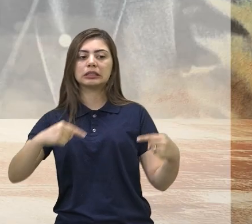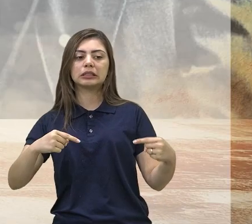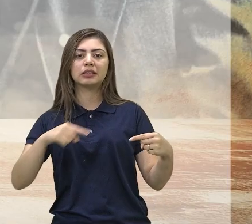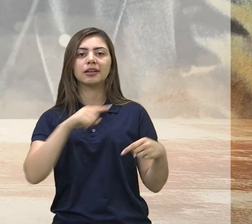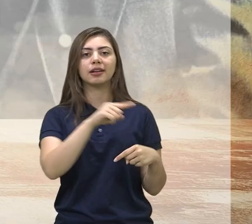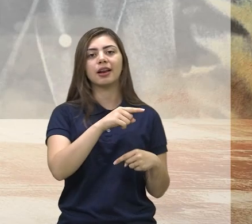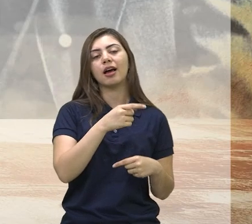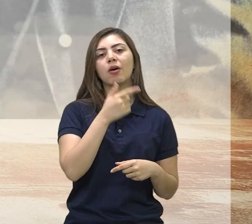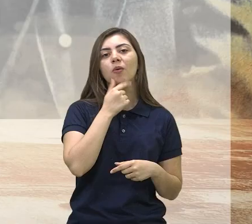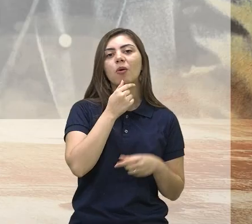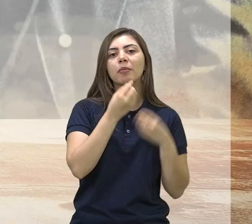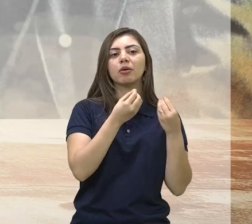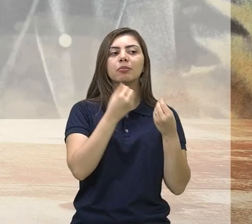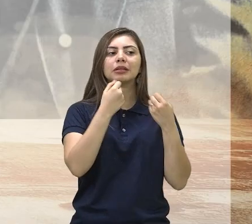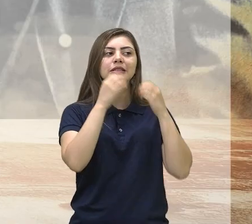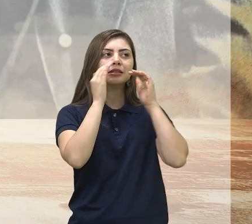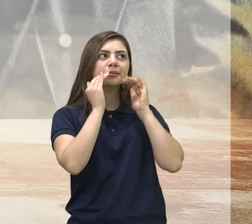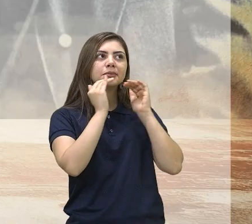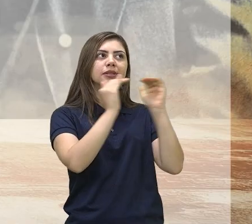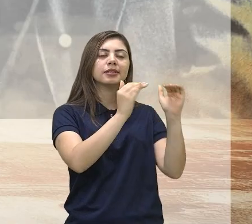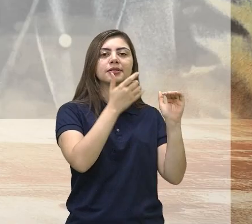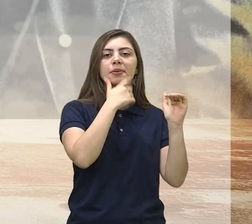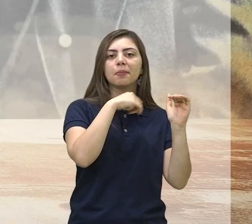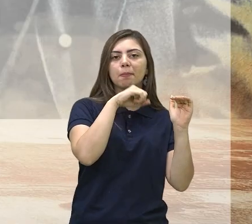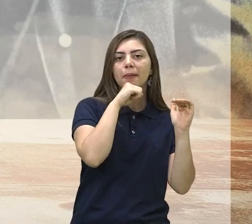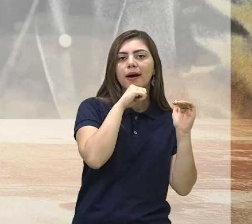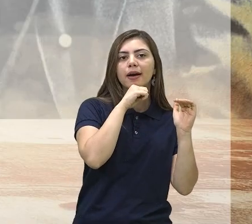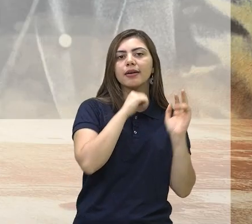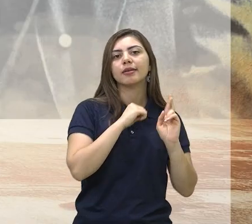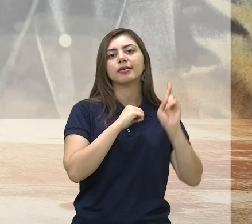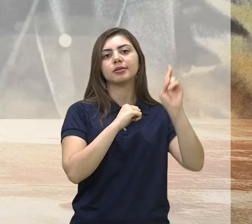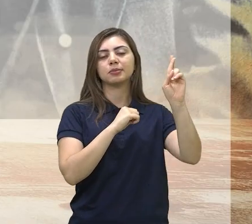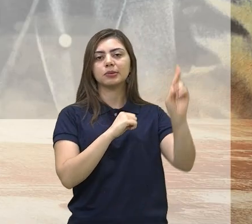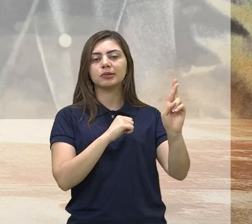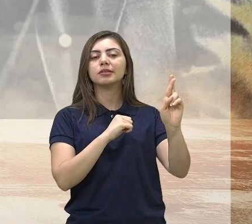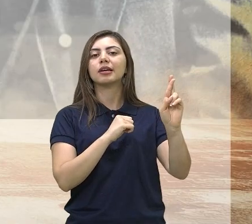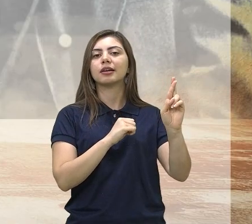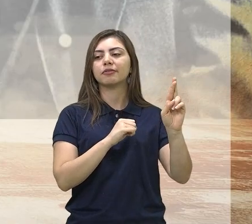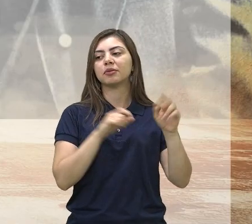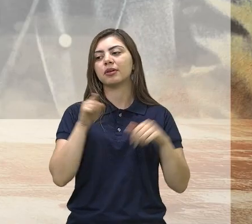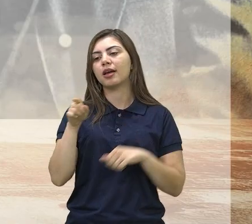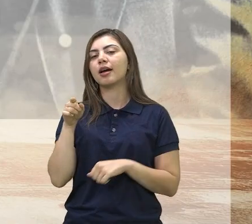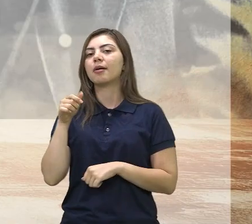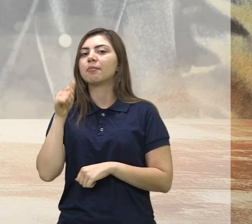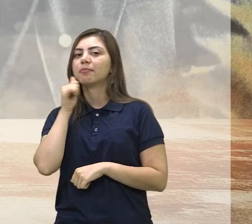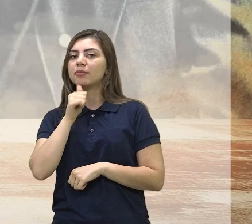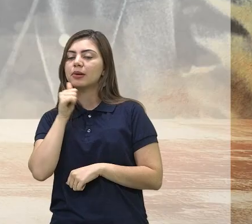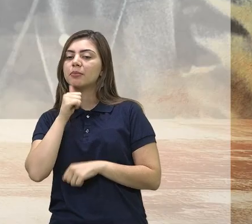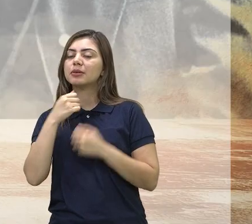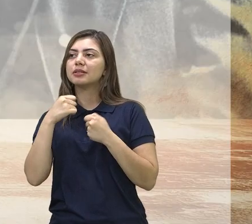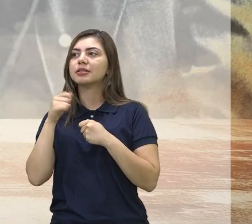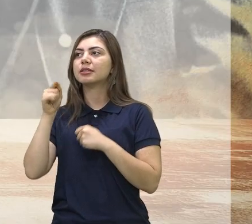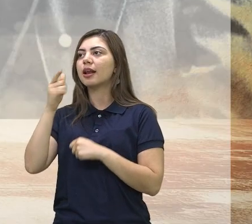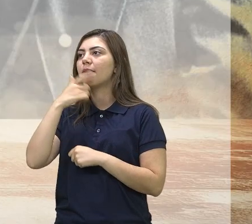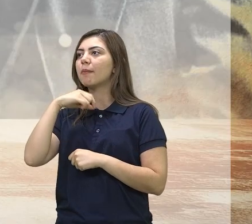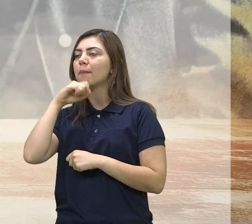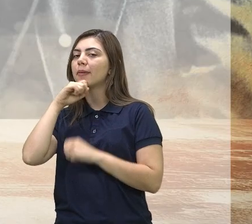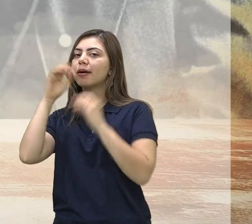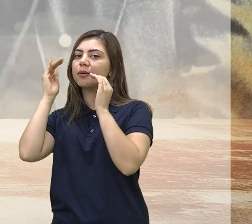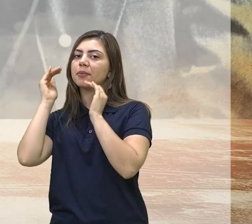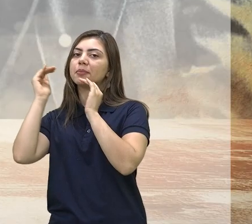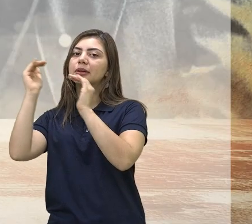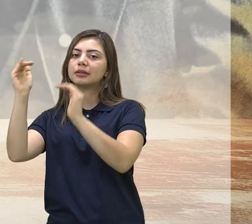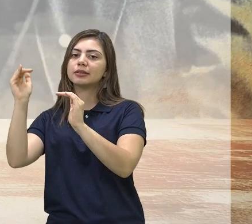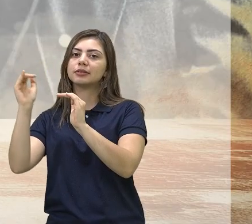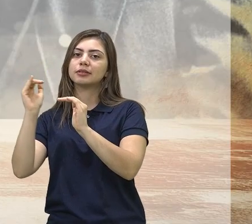com a família de seguir o que o pai autoritário, que a família autoritária está ali comandando ele a si mesmo, principalmente ainda